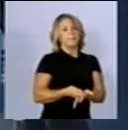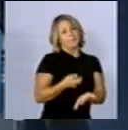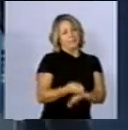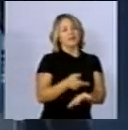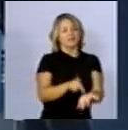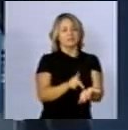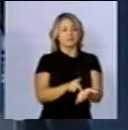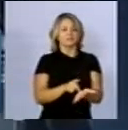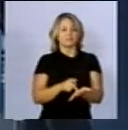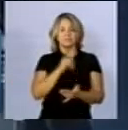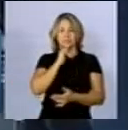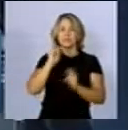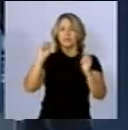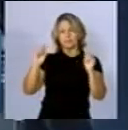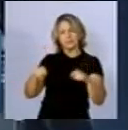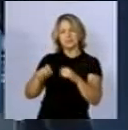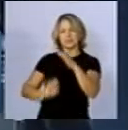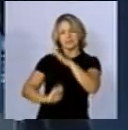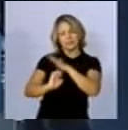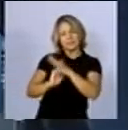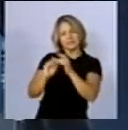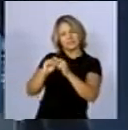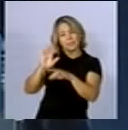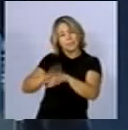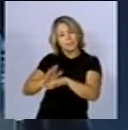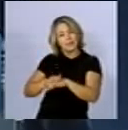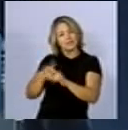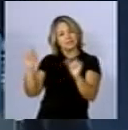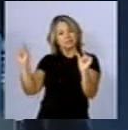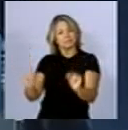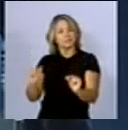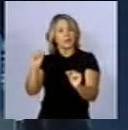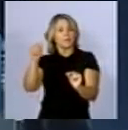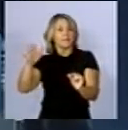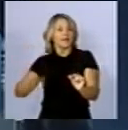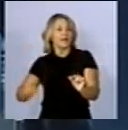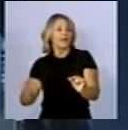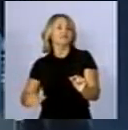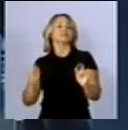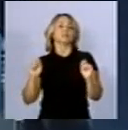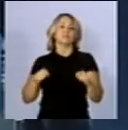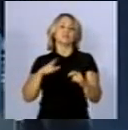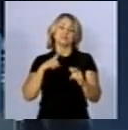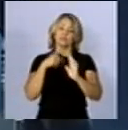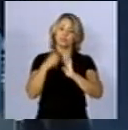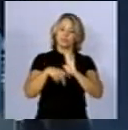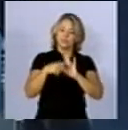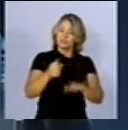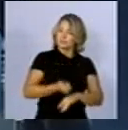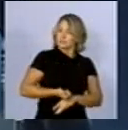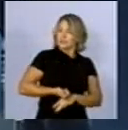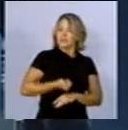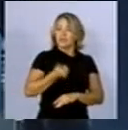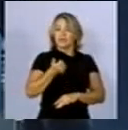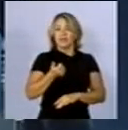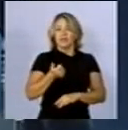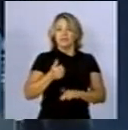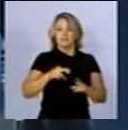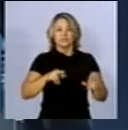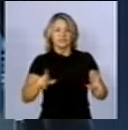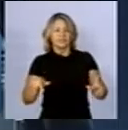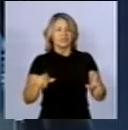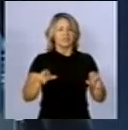capacidade dele de fazer mais barato é que é o diferencial para ele conseguir. às vezes ele tem um projeto melhor, né, que use menos